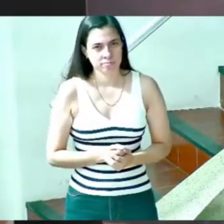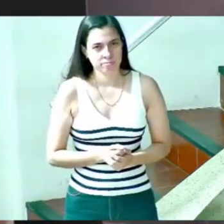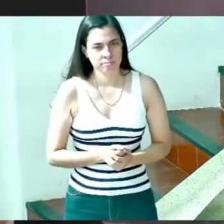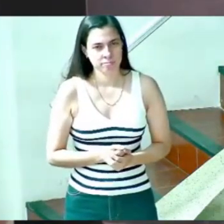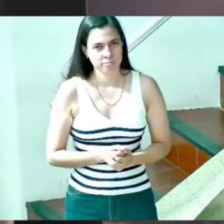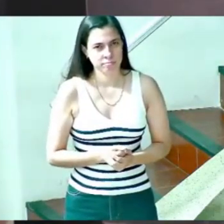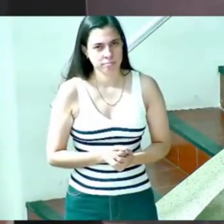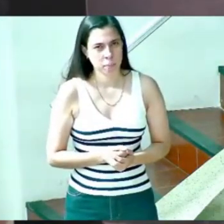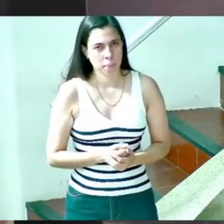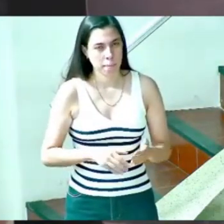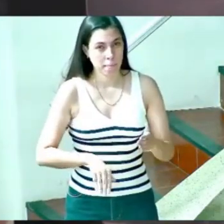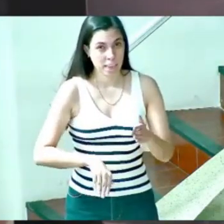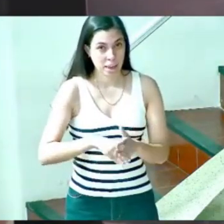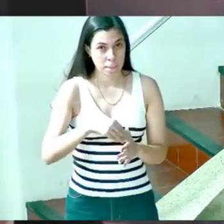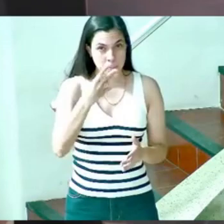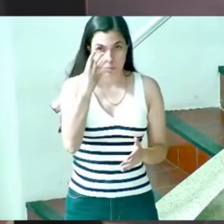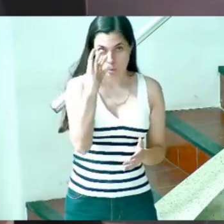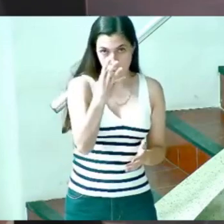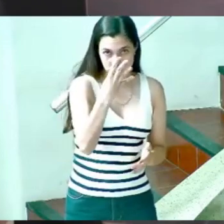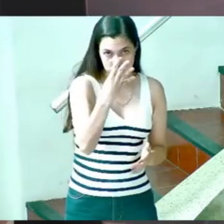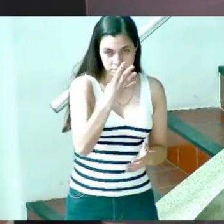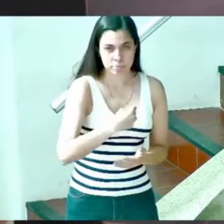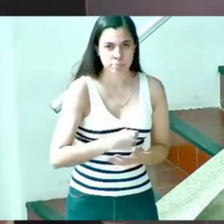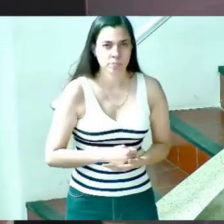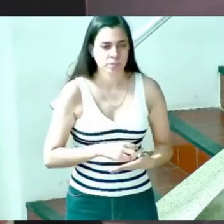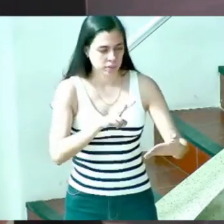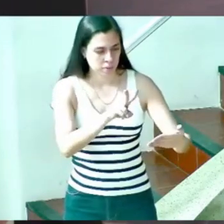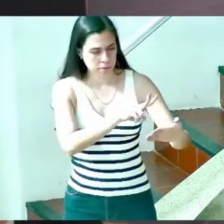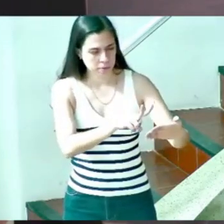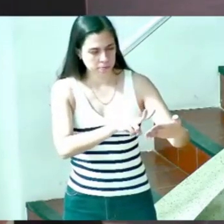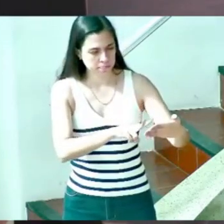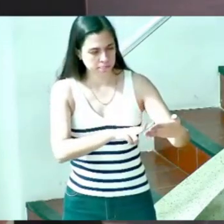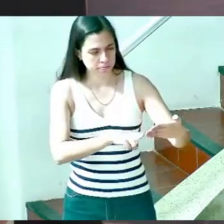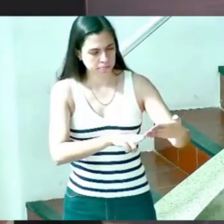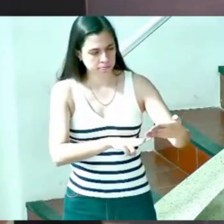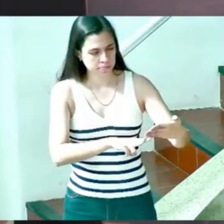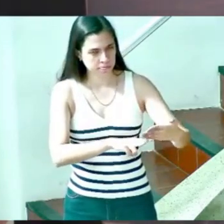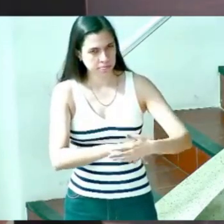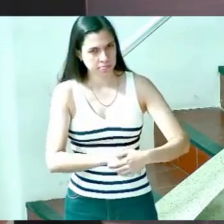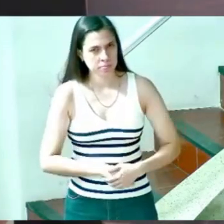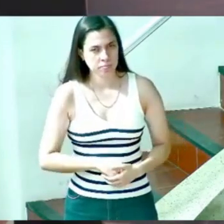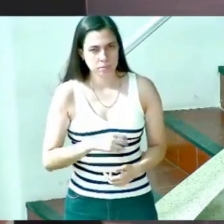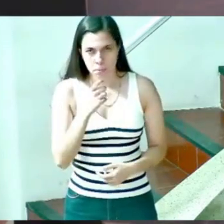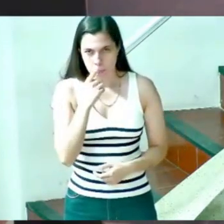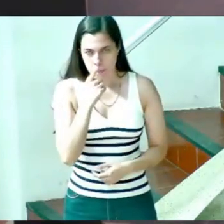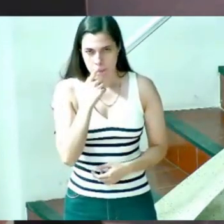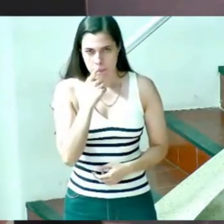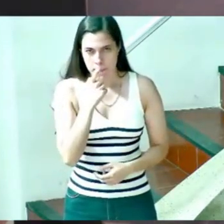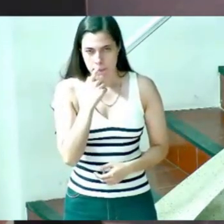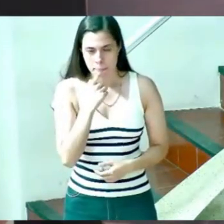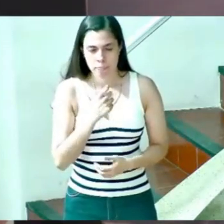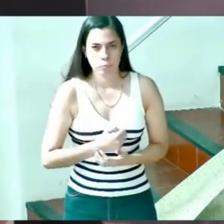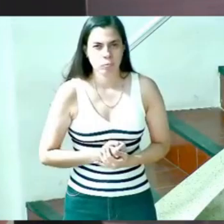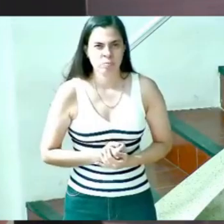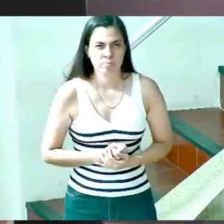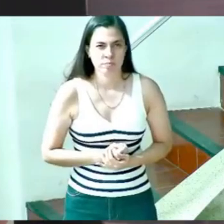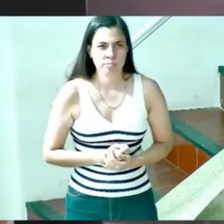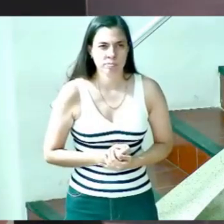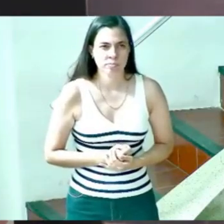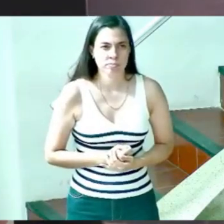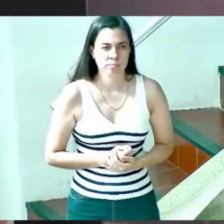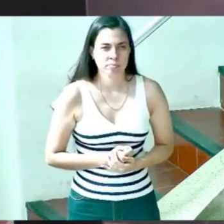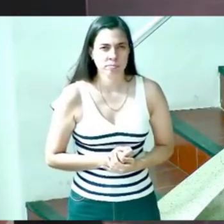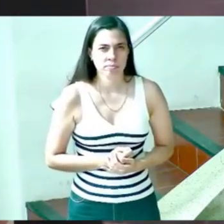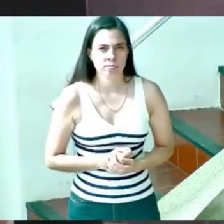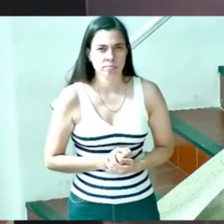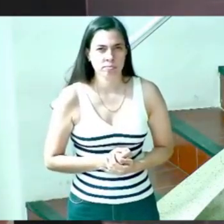2 capítulos antes, o capítulo de número 4. E vejamos como o segundo filho de Deus, porque o primeiro filho de Deus